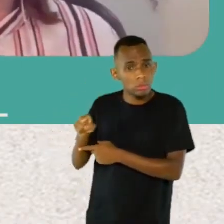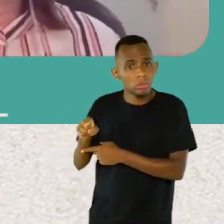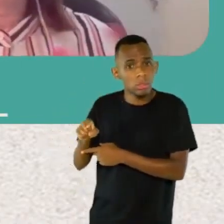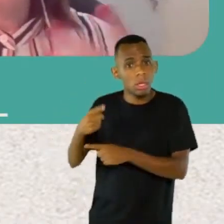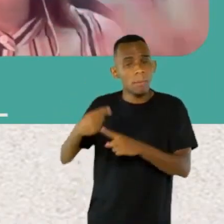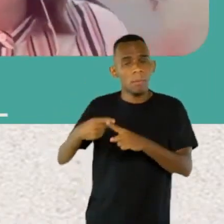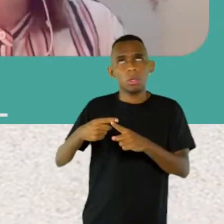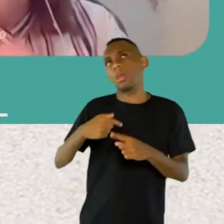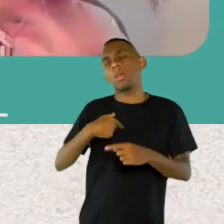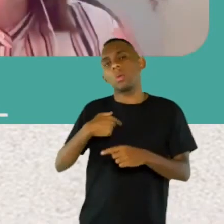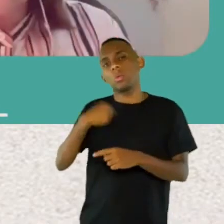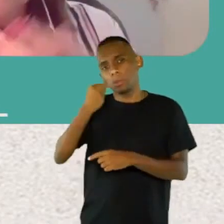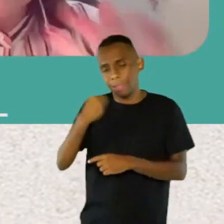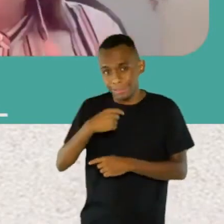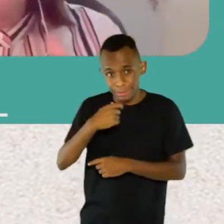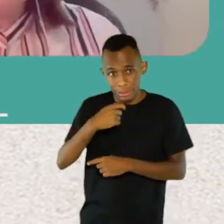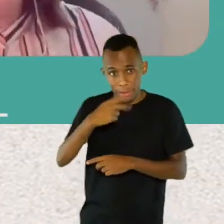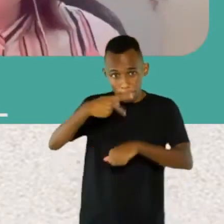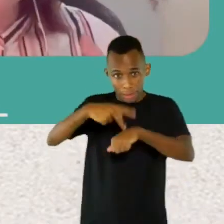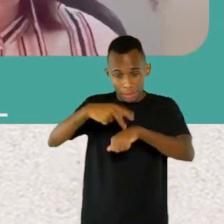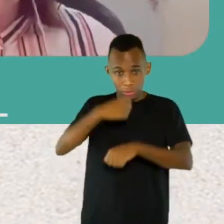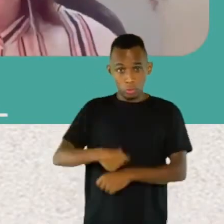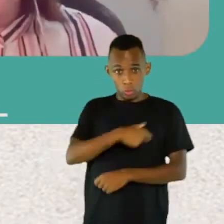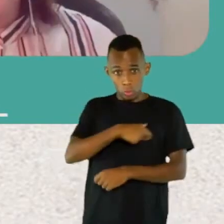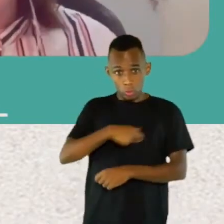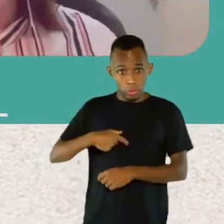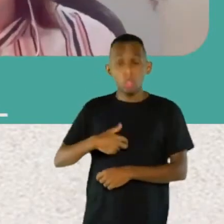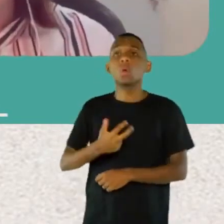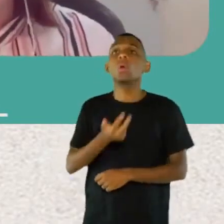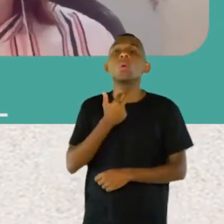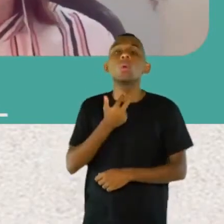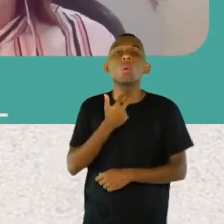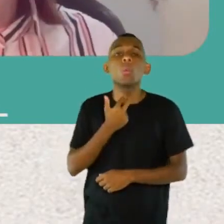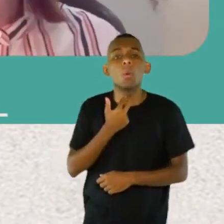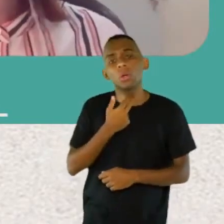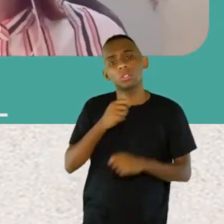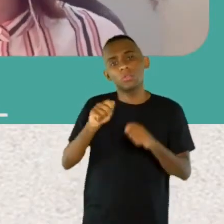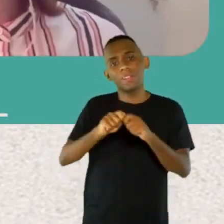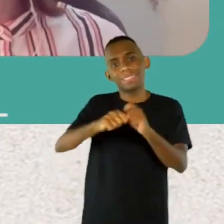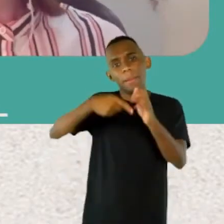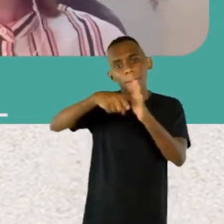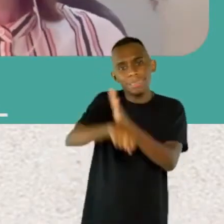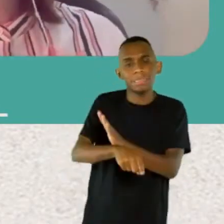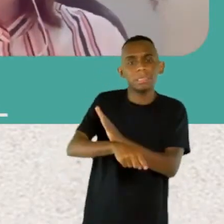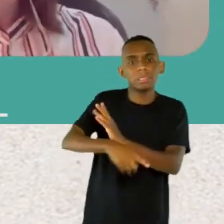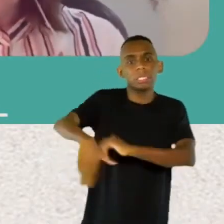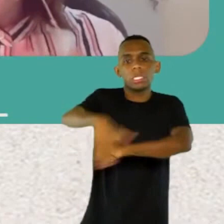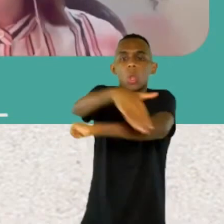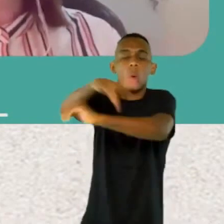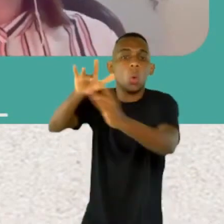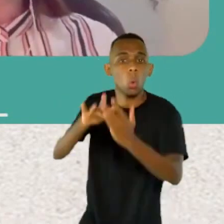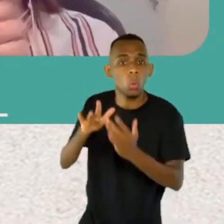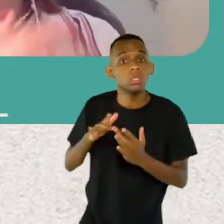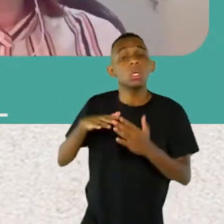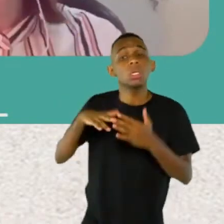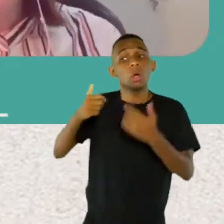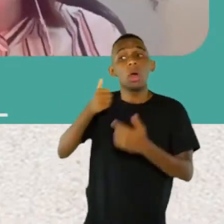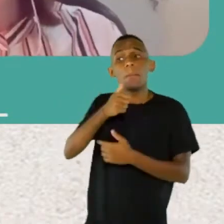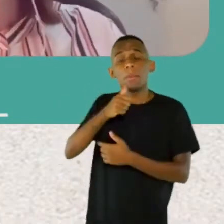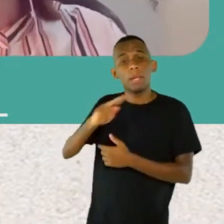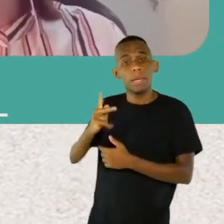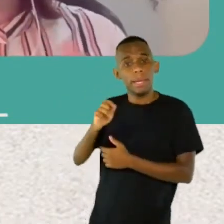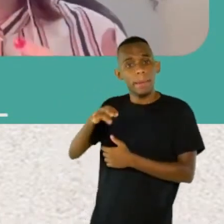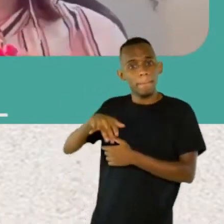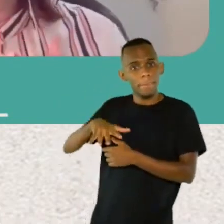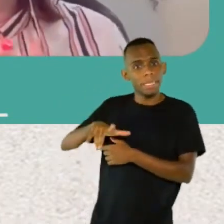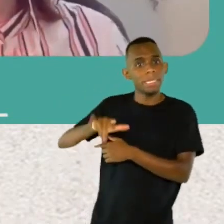Suíça, eu não posso fazer essa pesquisa em loco, que eu gosto muito de fazer, Então, a Emily me deu esse suporte, ela falou